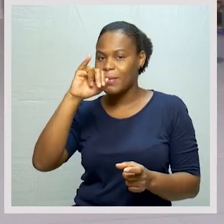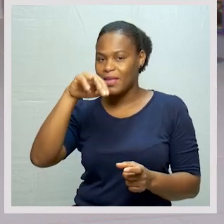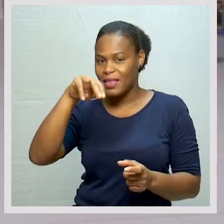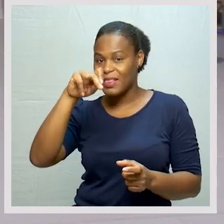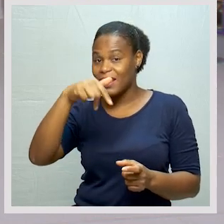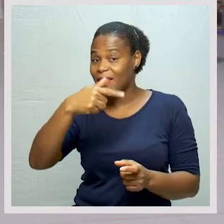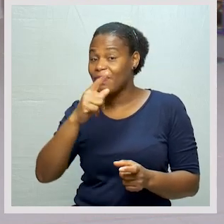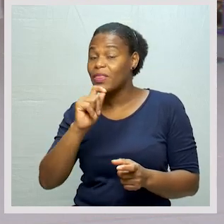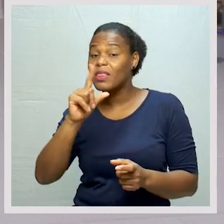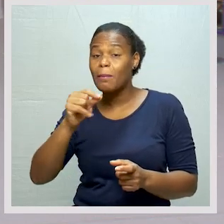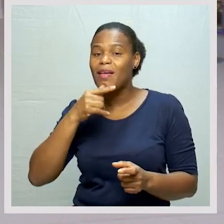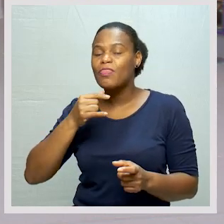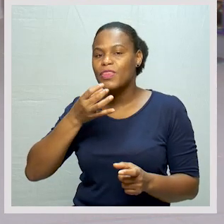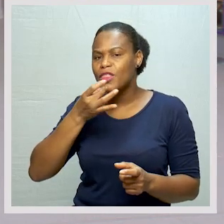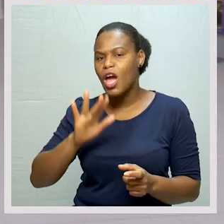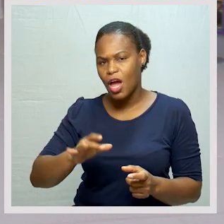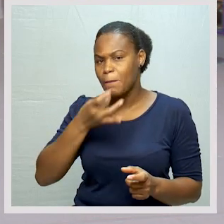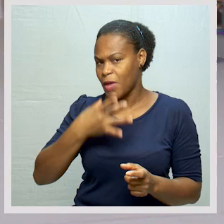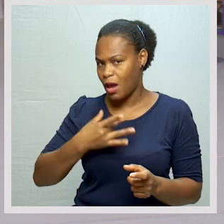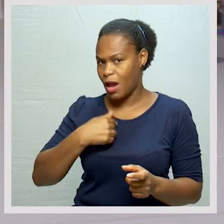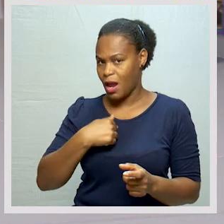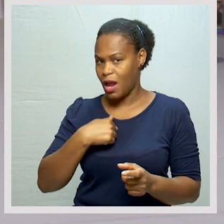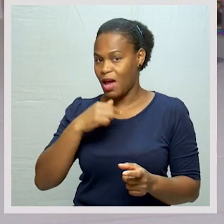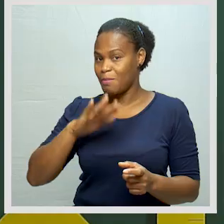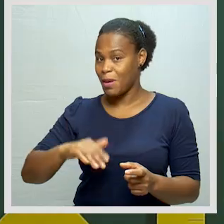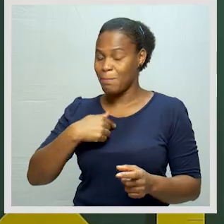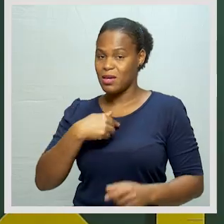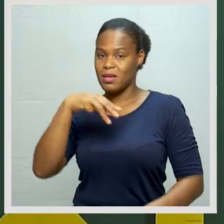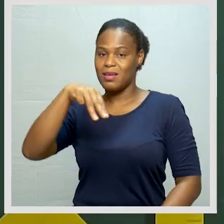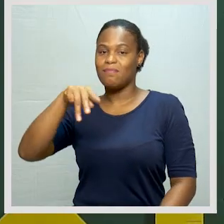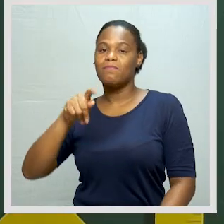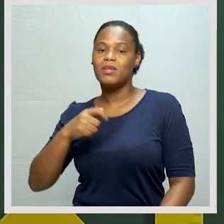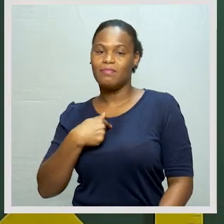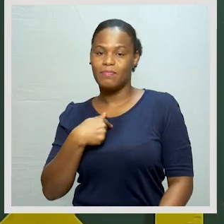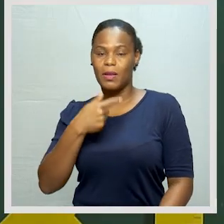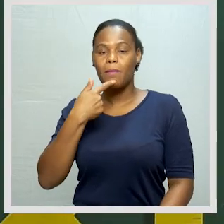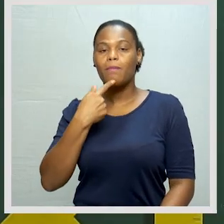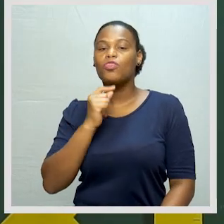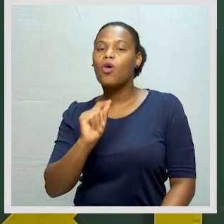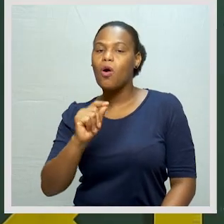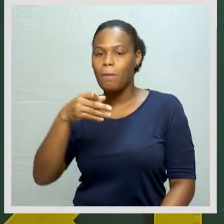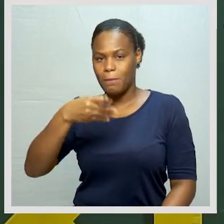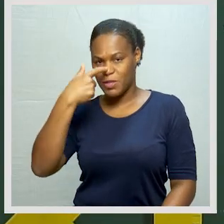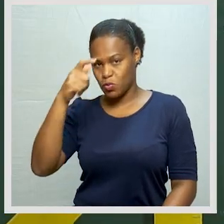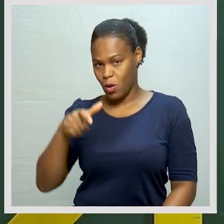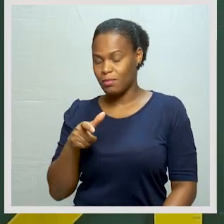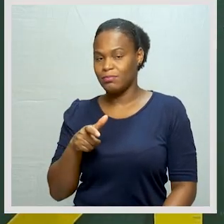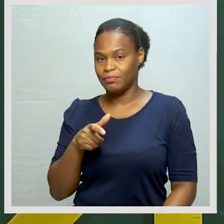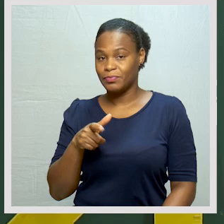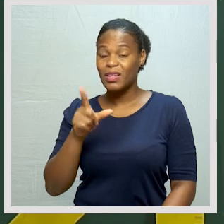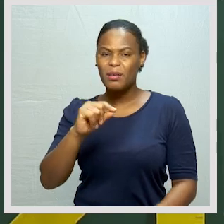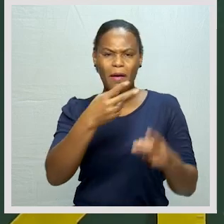deixam-me, tem um pronome pessoal, o me. Temos então